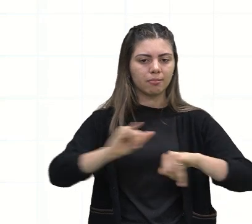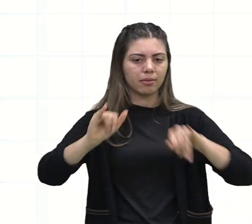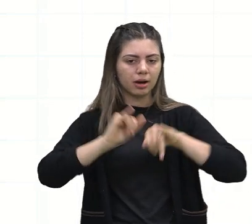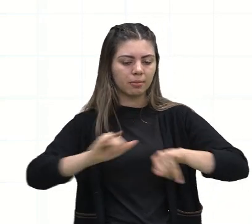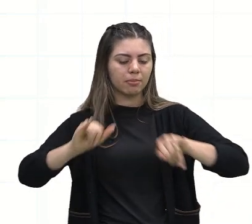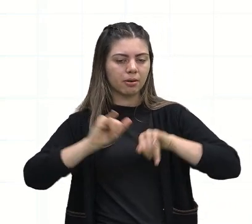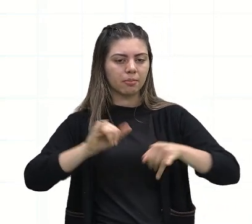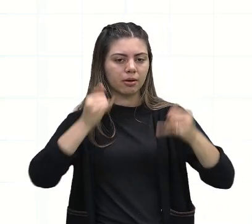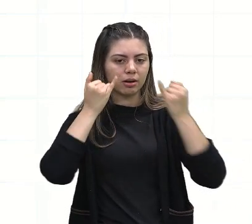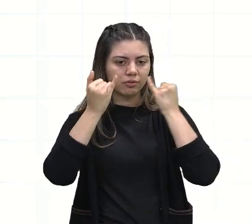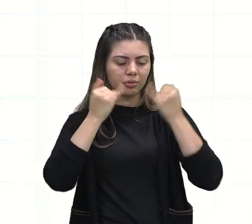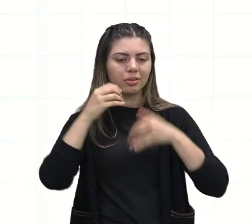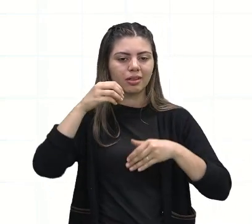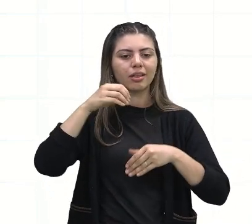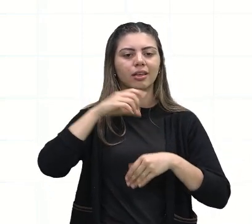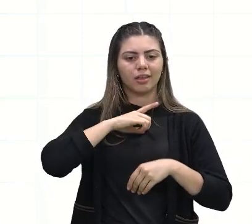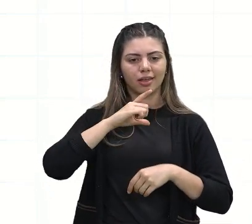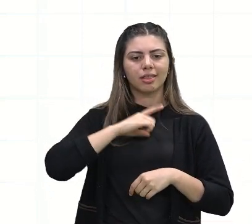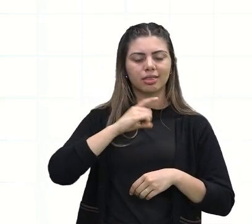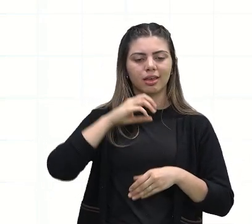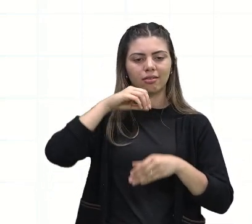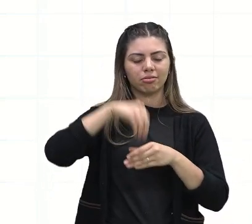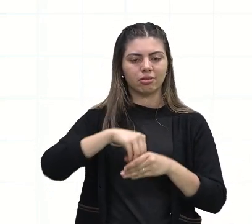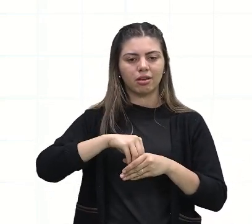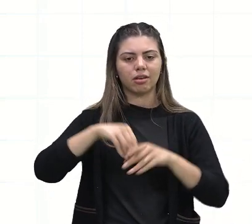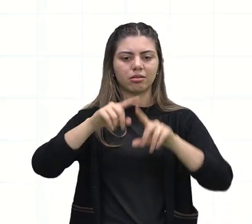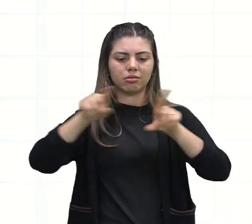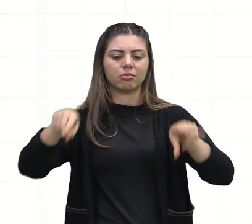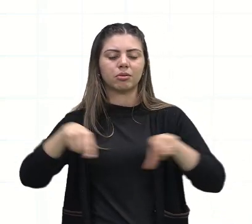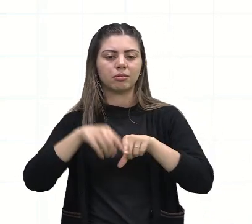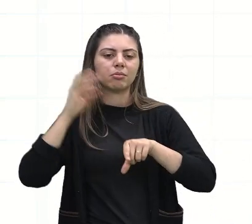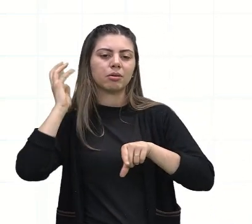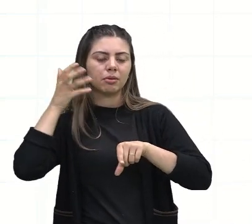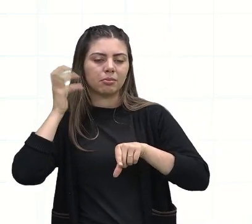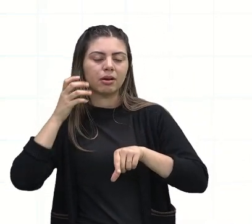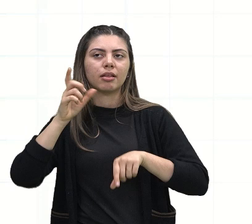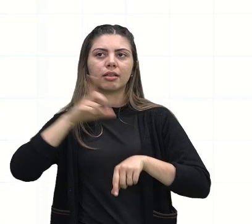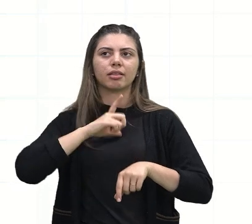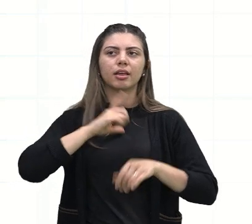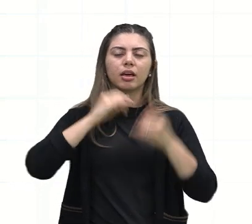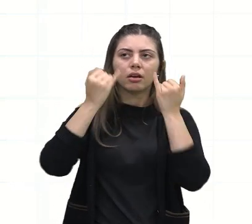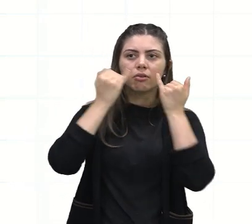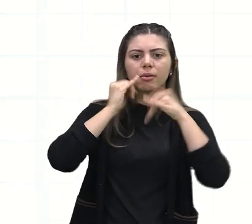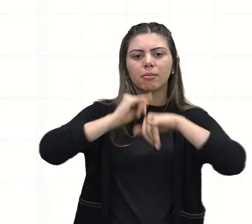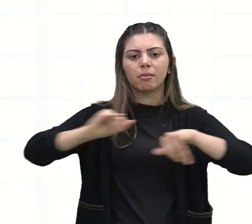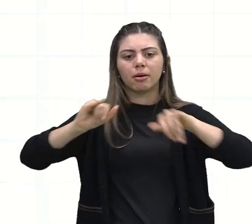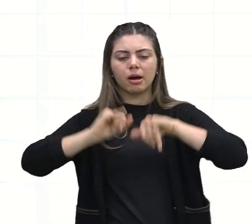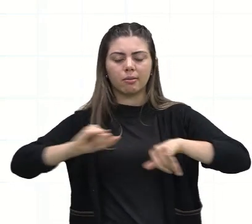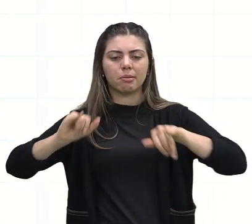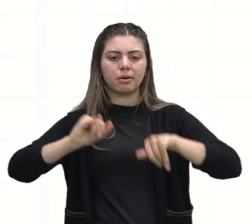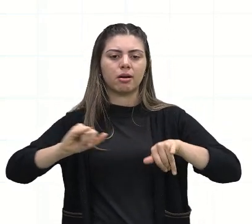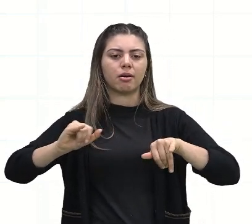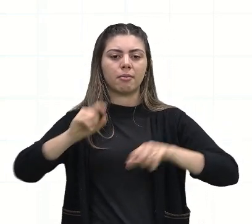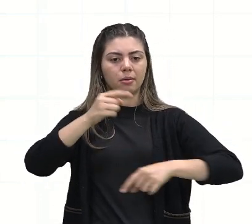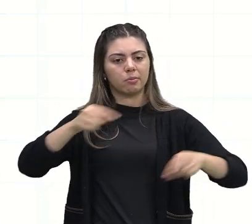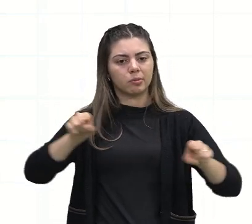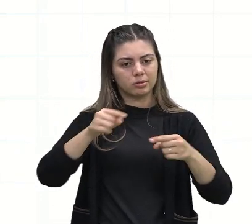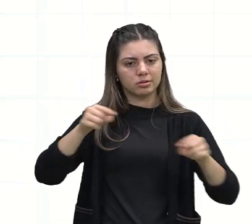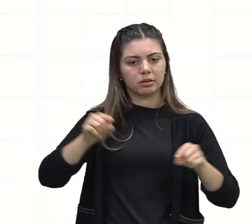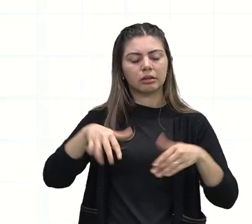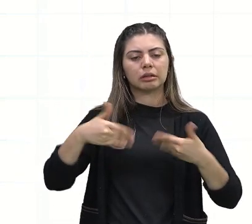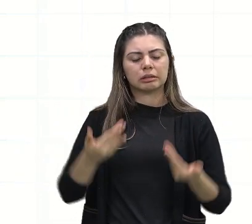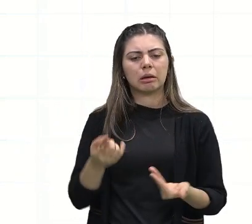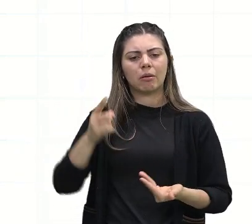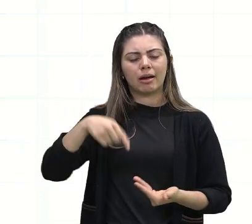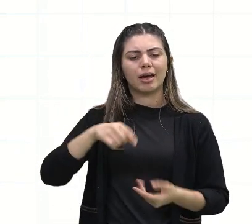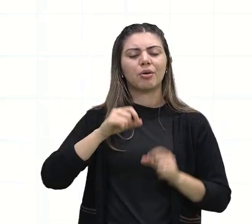né? Onde se transmite as informações, as músicas, não é? Então, é o local, a